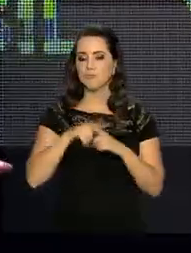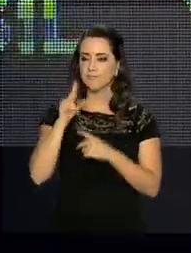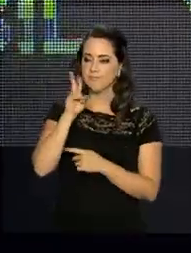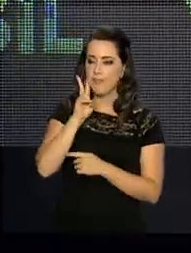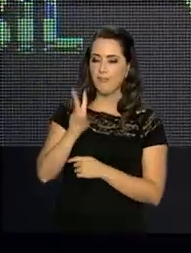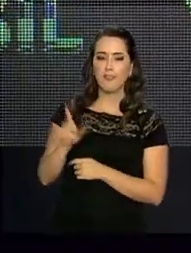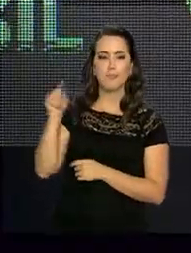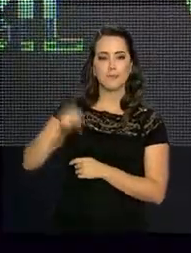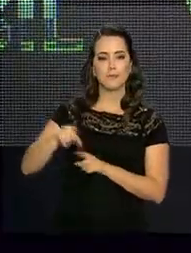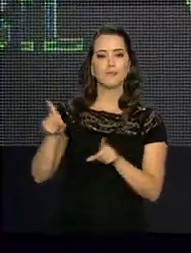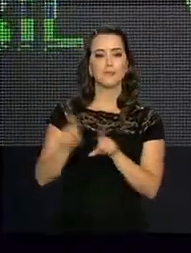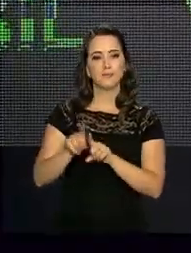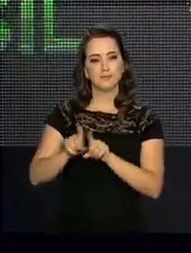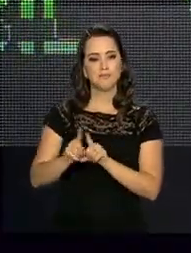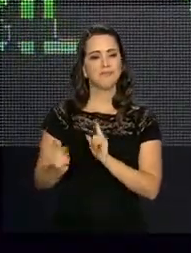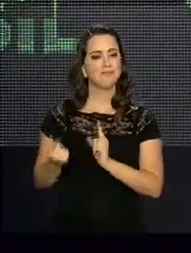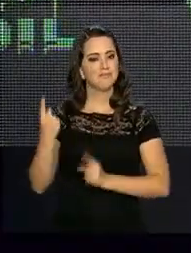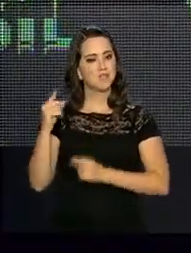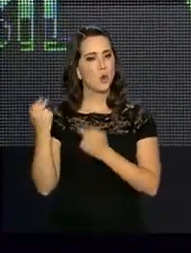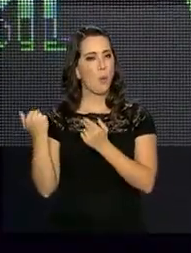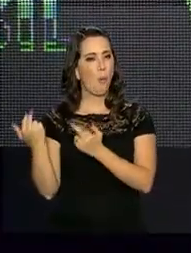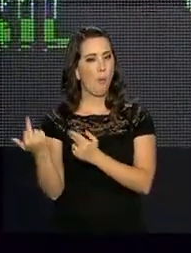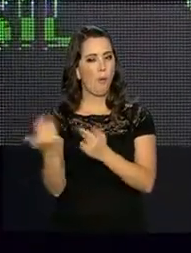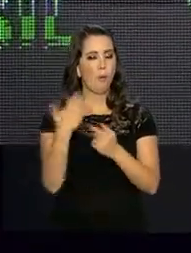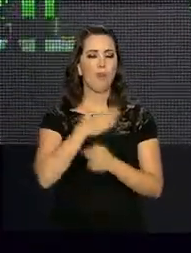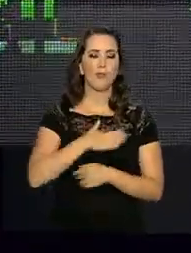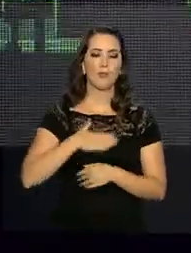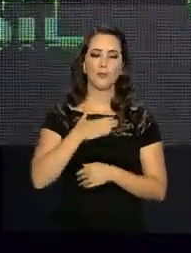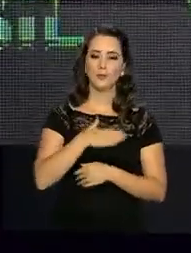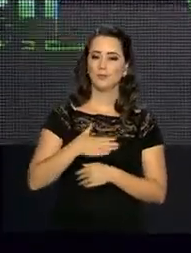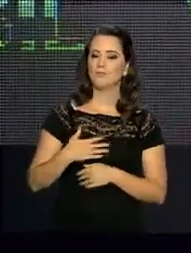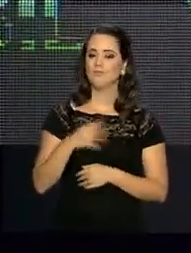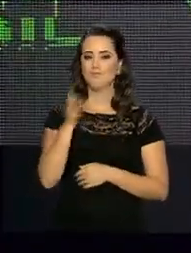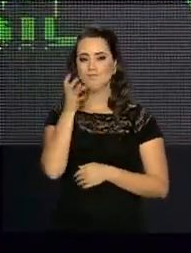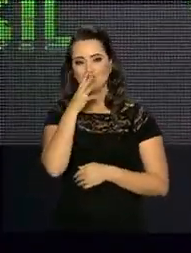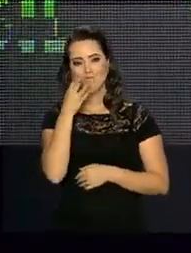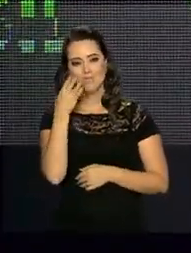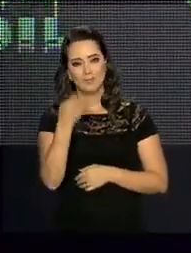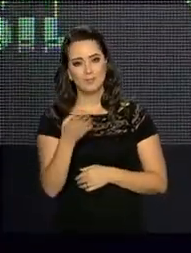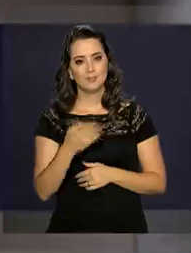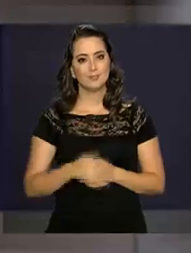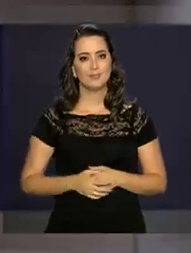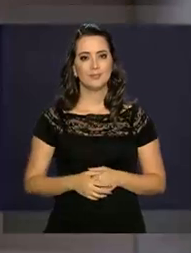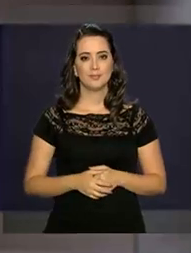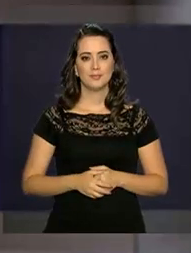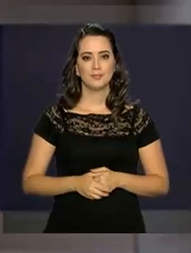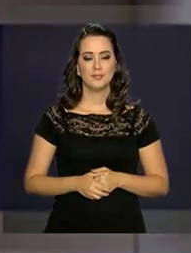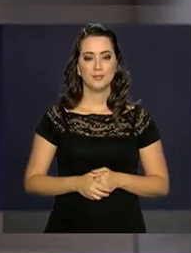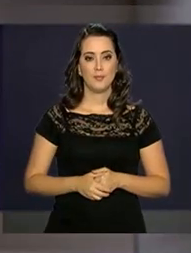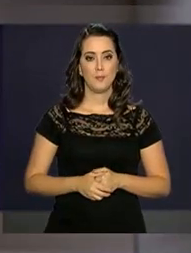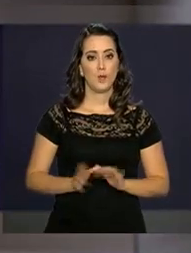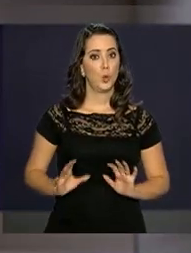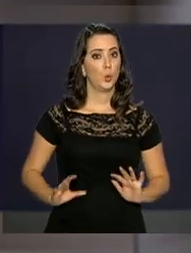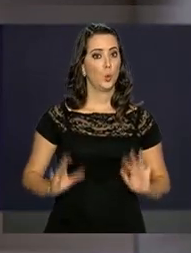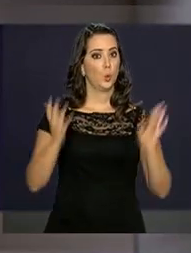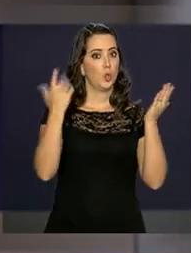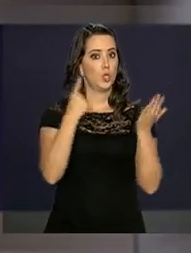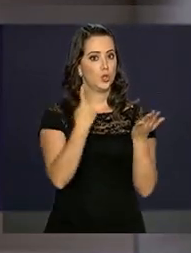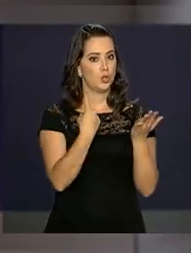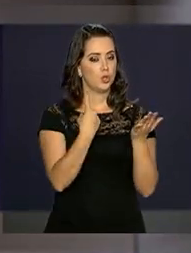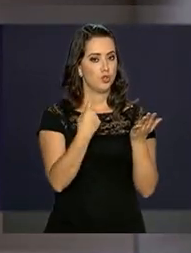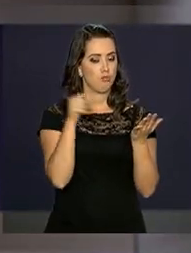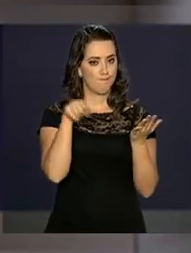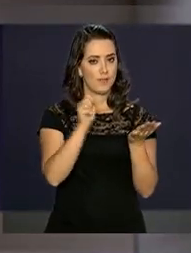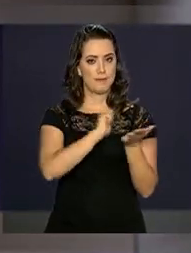verifico que aqui também, no Chile, é igualmente enaltecido e ressaltado. E durante a assinatura do